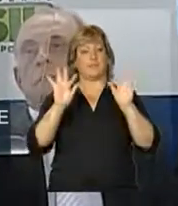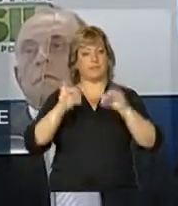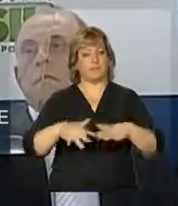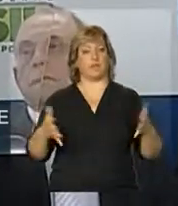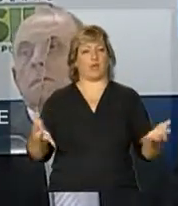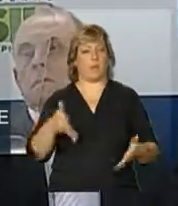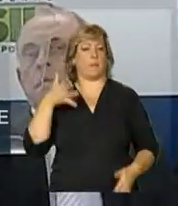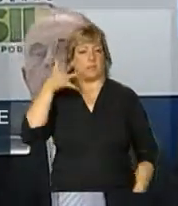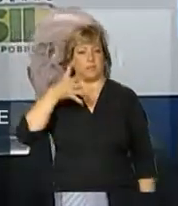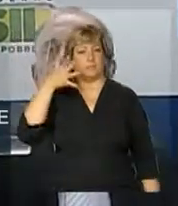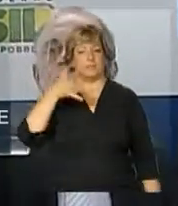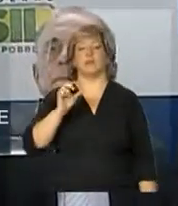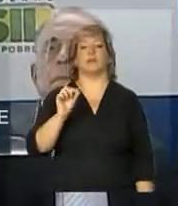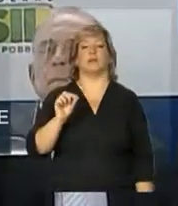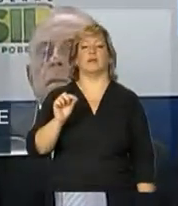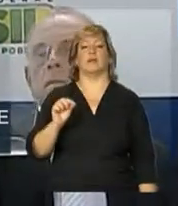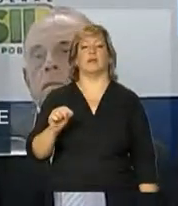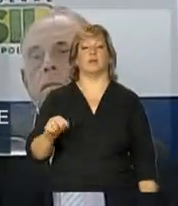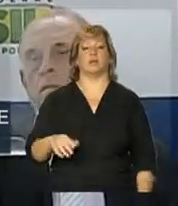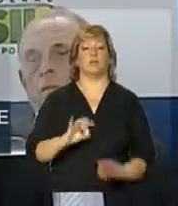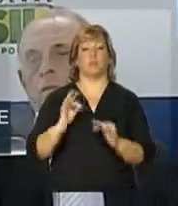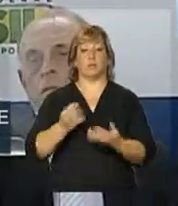finalizar dizendo o seguinte: com tudo isso,